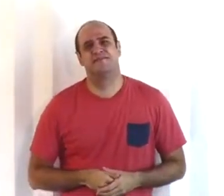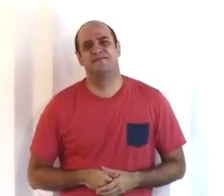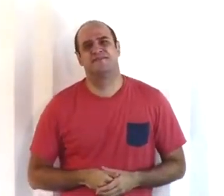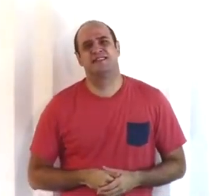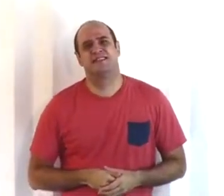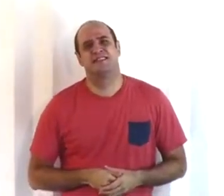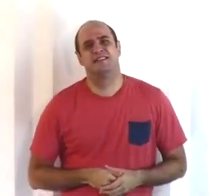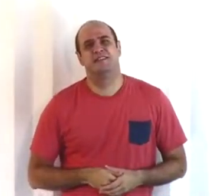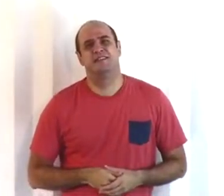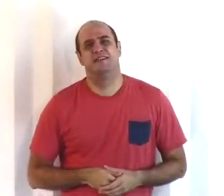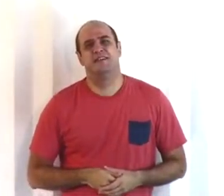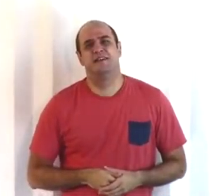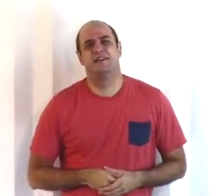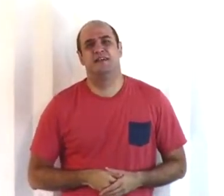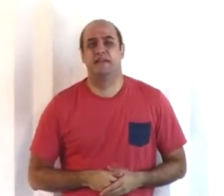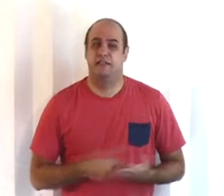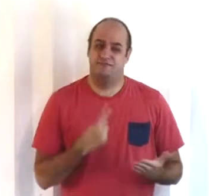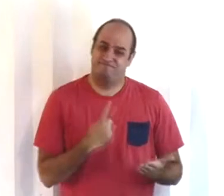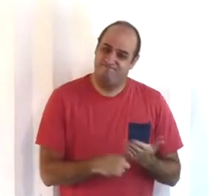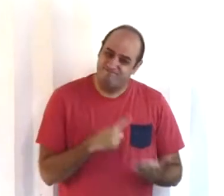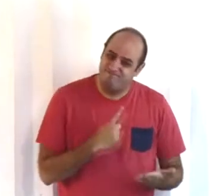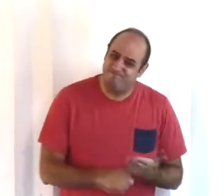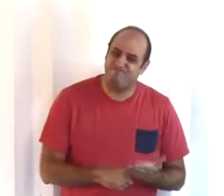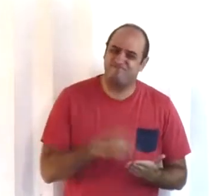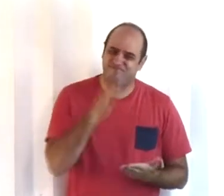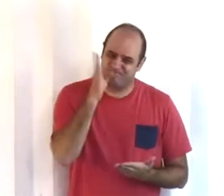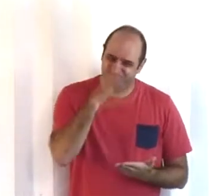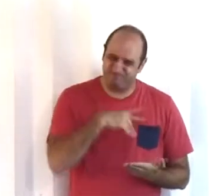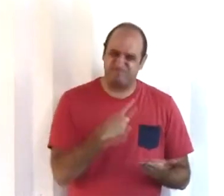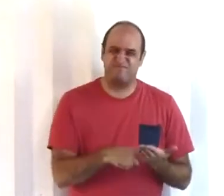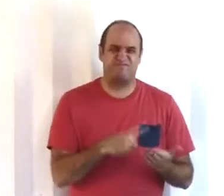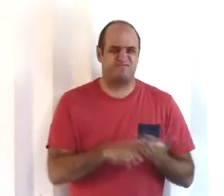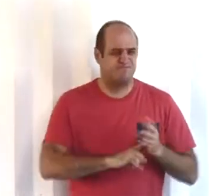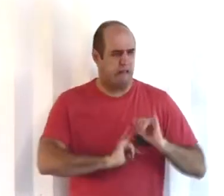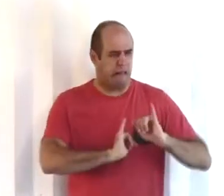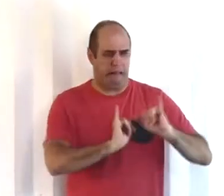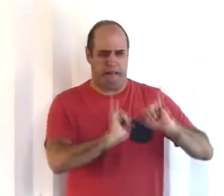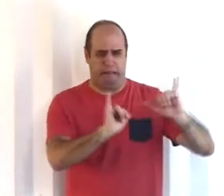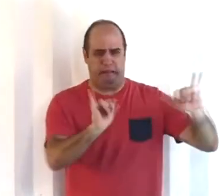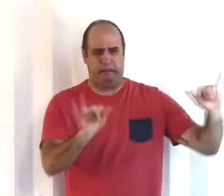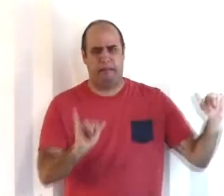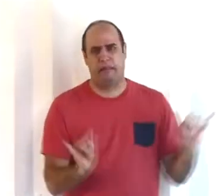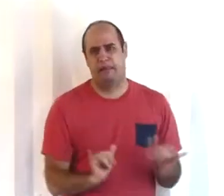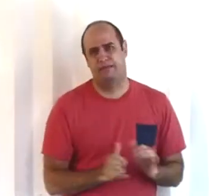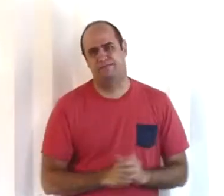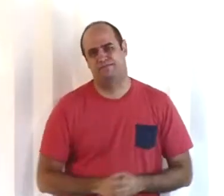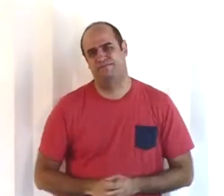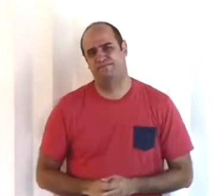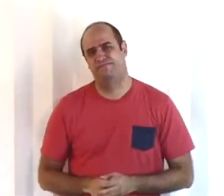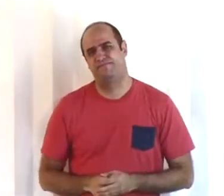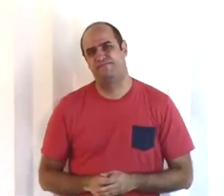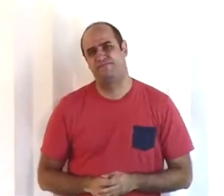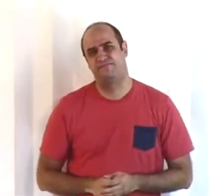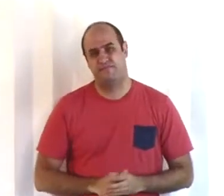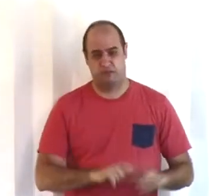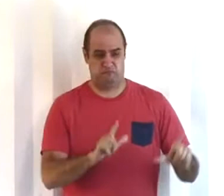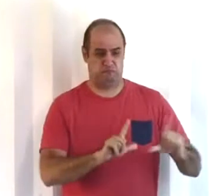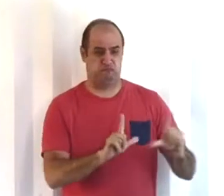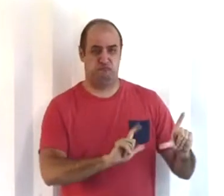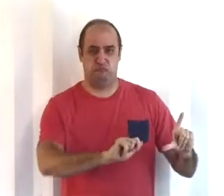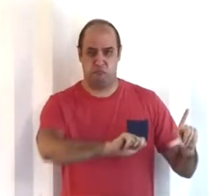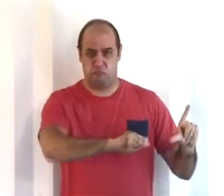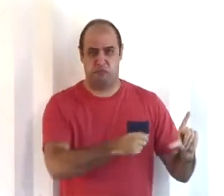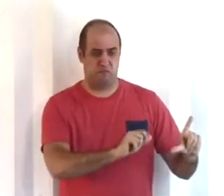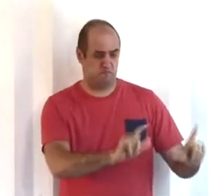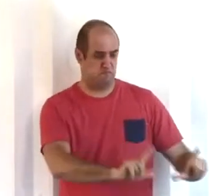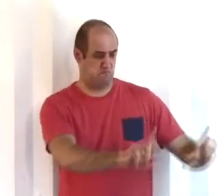Más notícias estão por todos os lugares. Você liga qualquer meio de comunicação e você